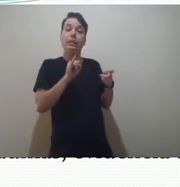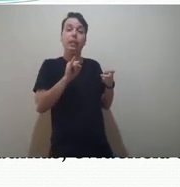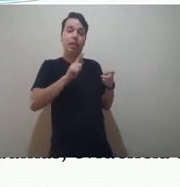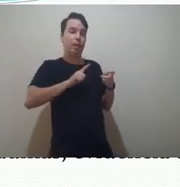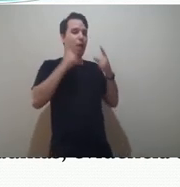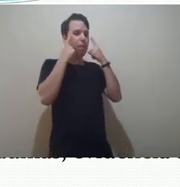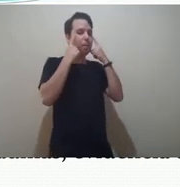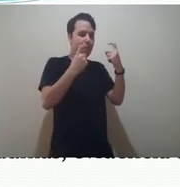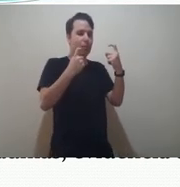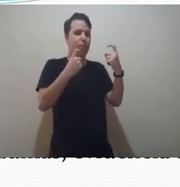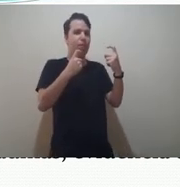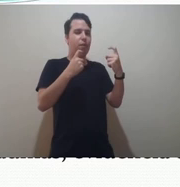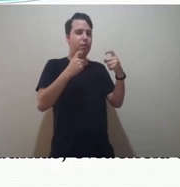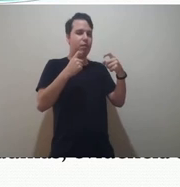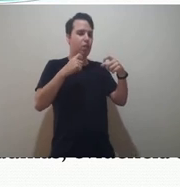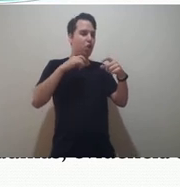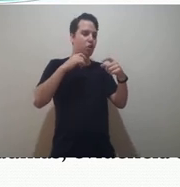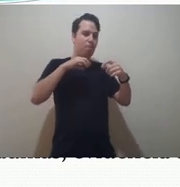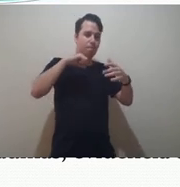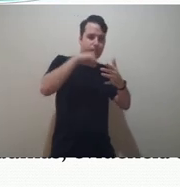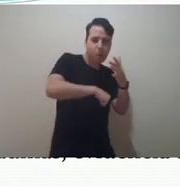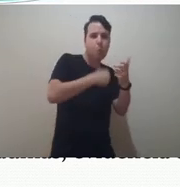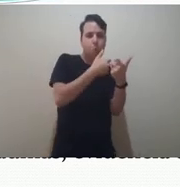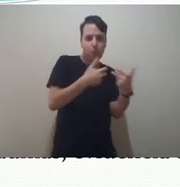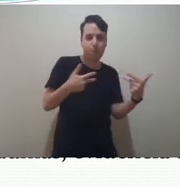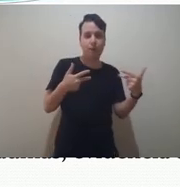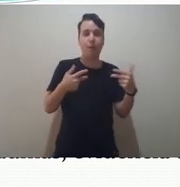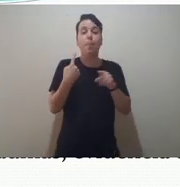agressão. Nos casos de agressão, geralmente